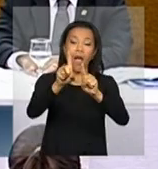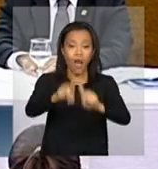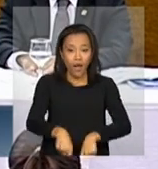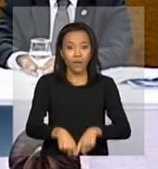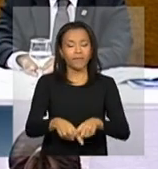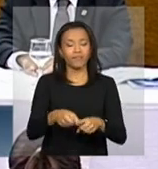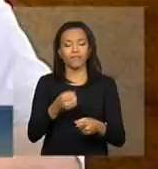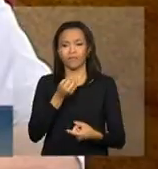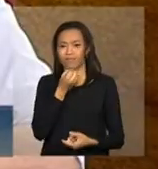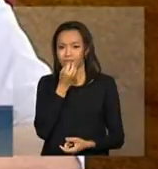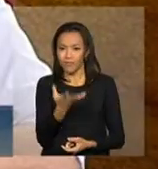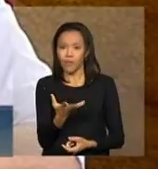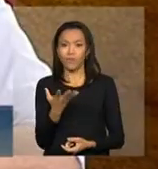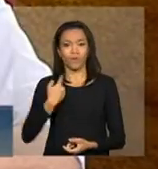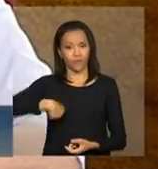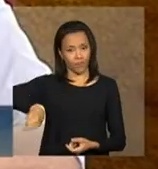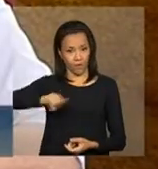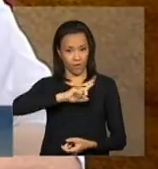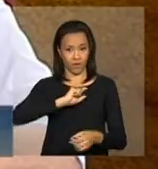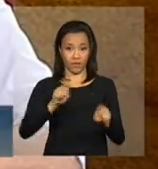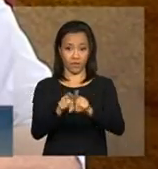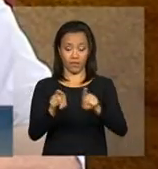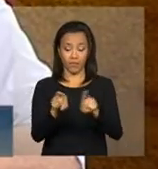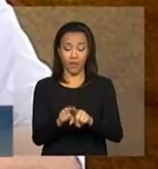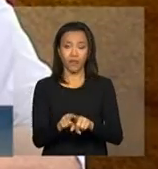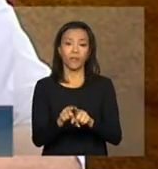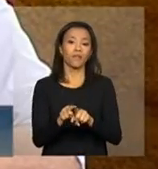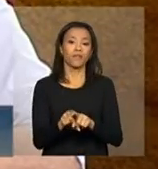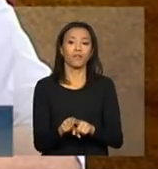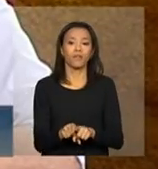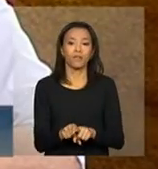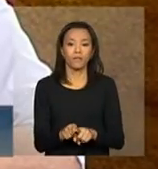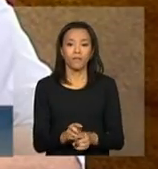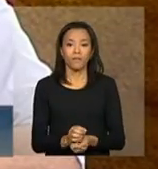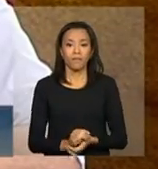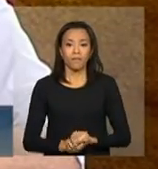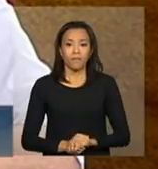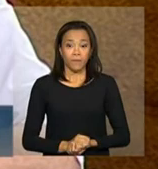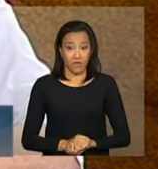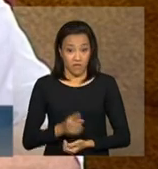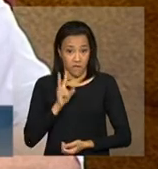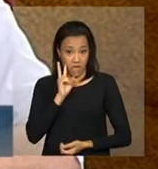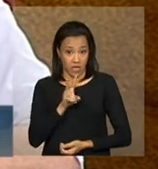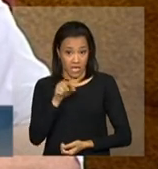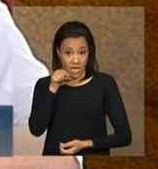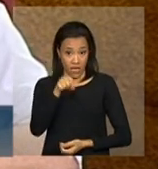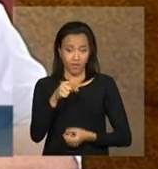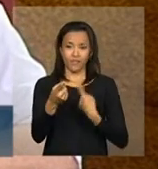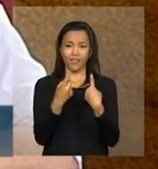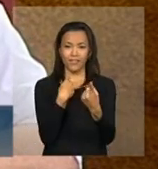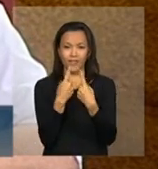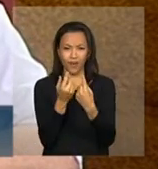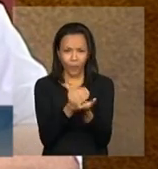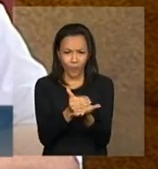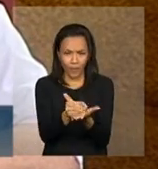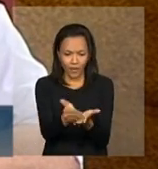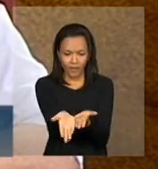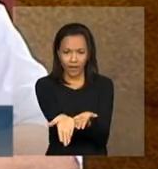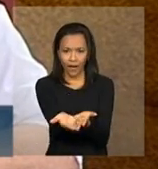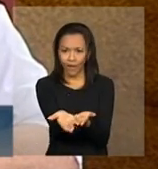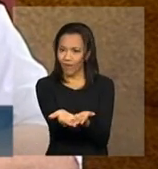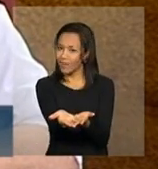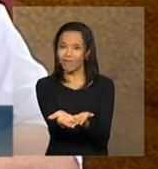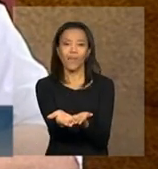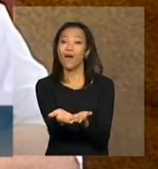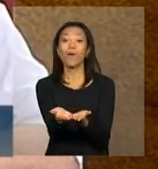é bacana a gente também olhar que esse diálogo ele não está começando agora, porque houve